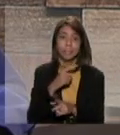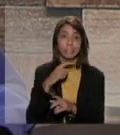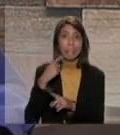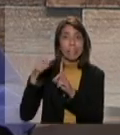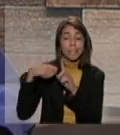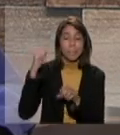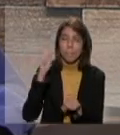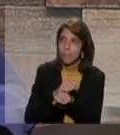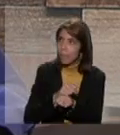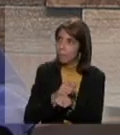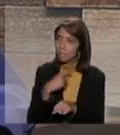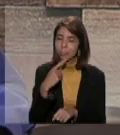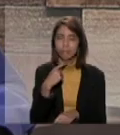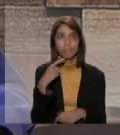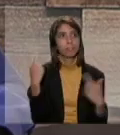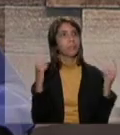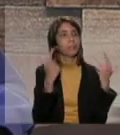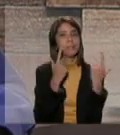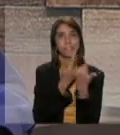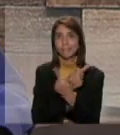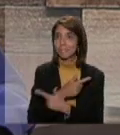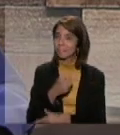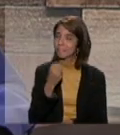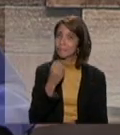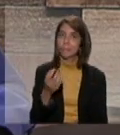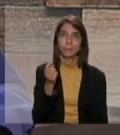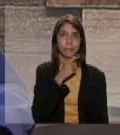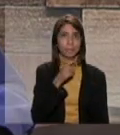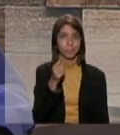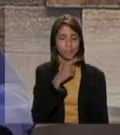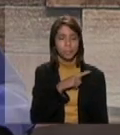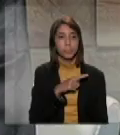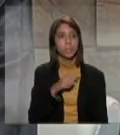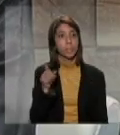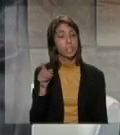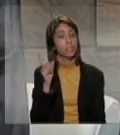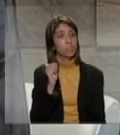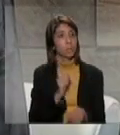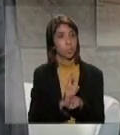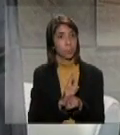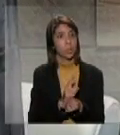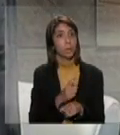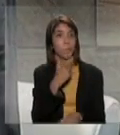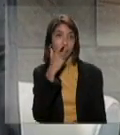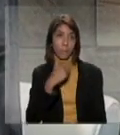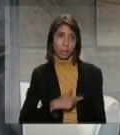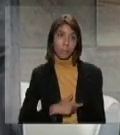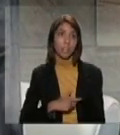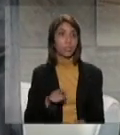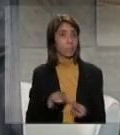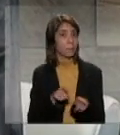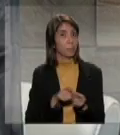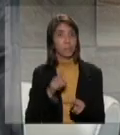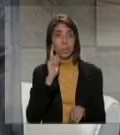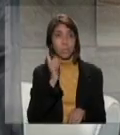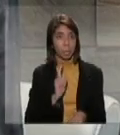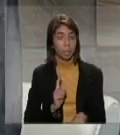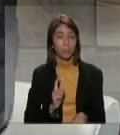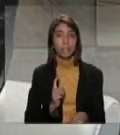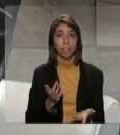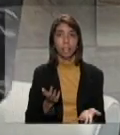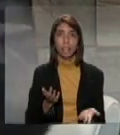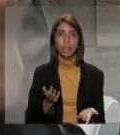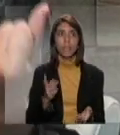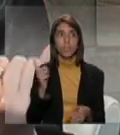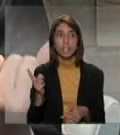porque não, entendeu? Que era muita palhaçada, muita palhaçada. E você ali descobriu um lado que eu até descobri, então você exatamente, não sabia comecei a que descobrir. tinha.